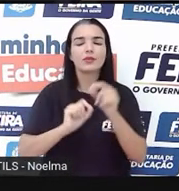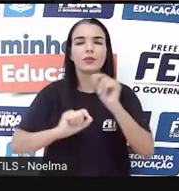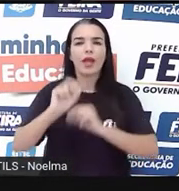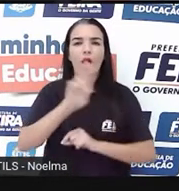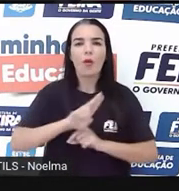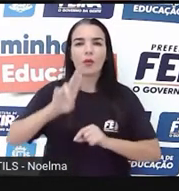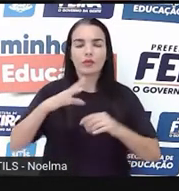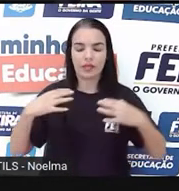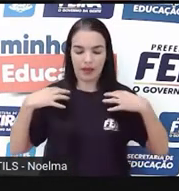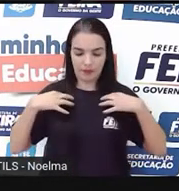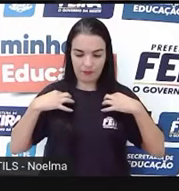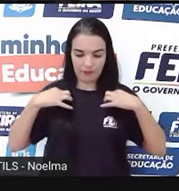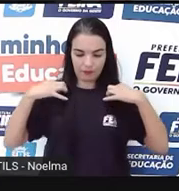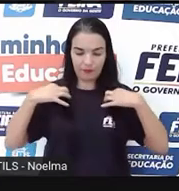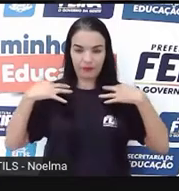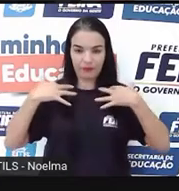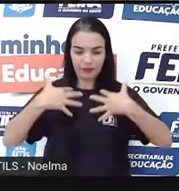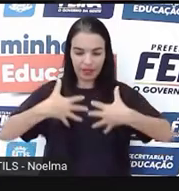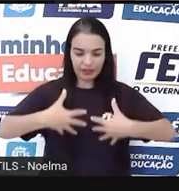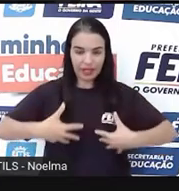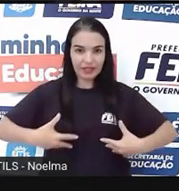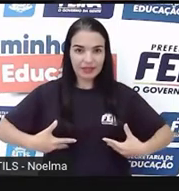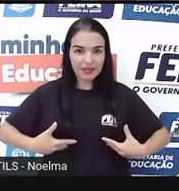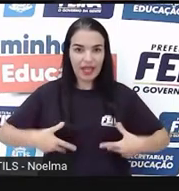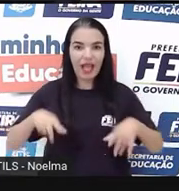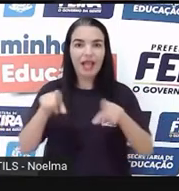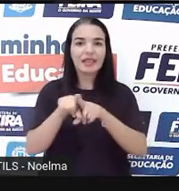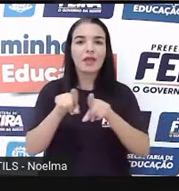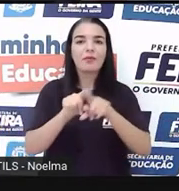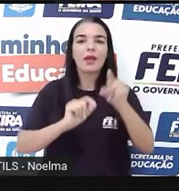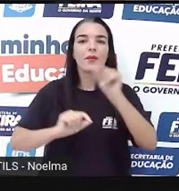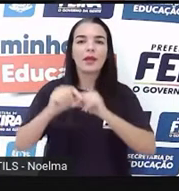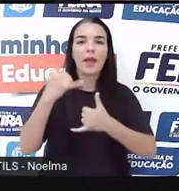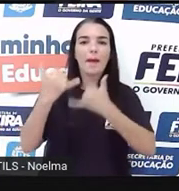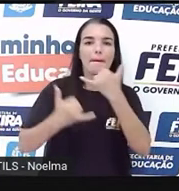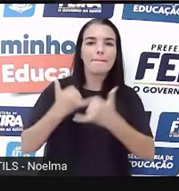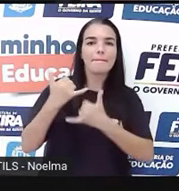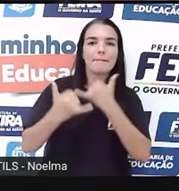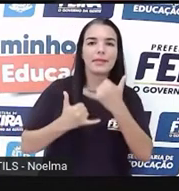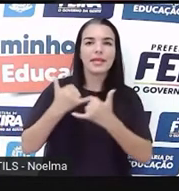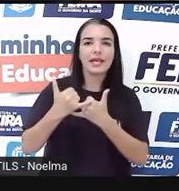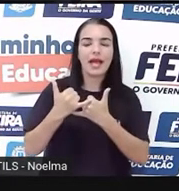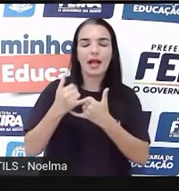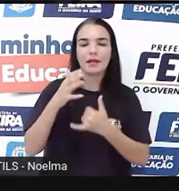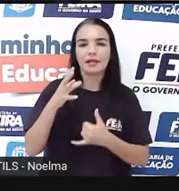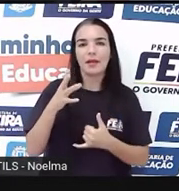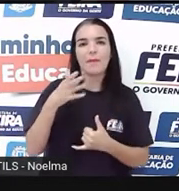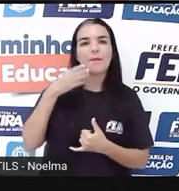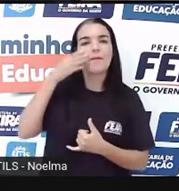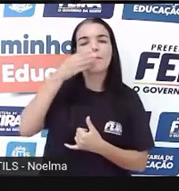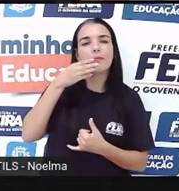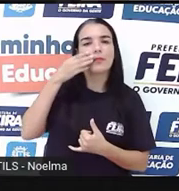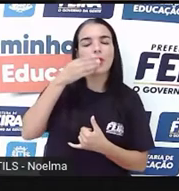e brincam do trick or treat, que significa o quê? Doces ou